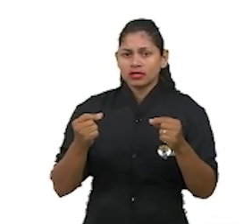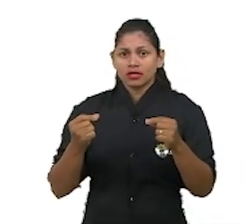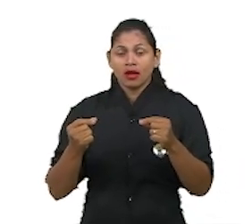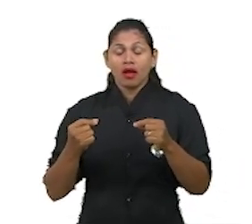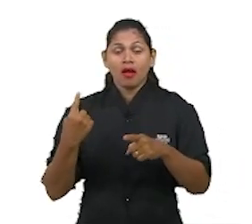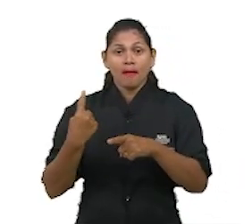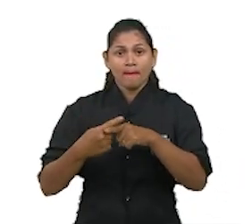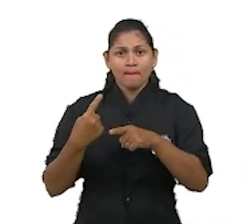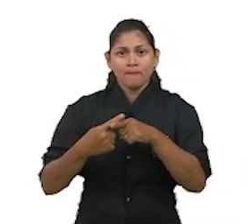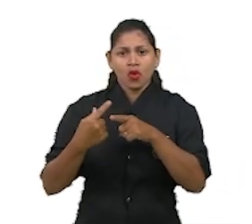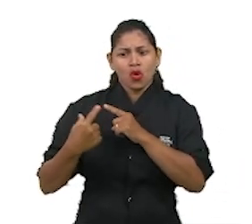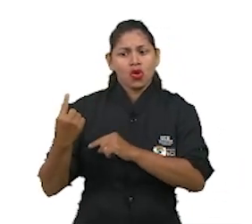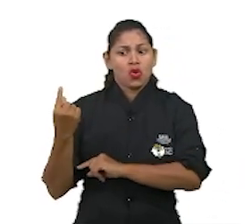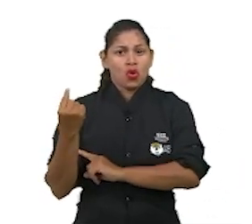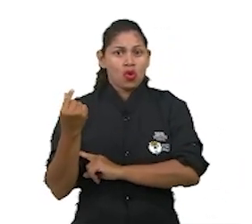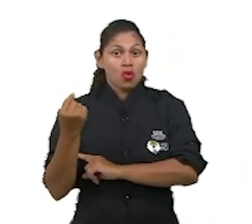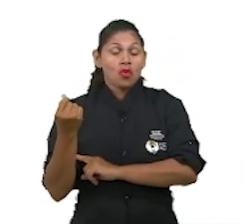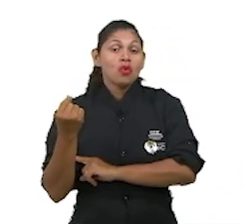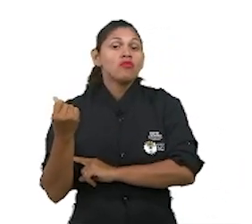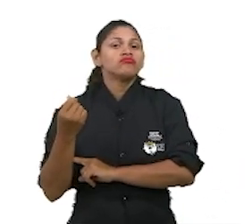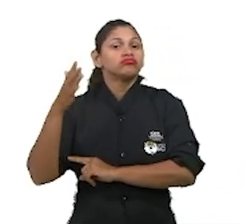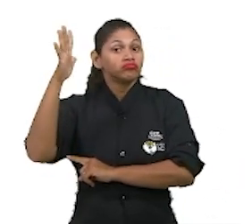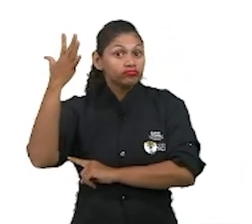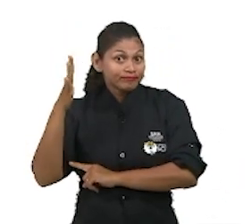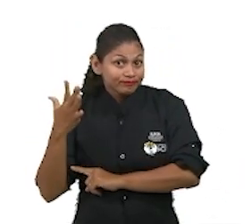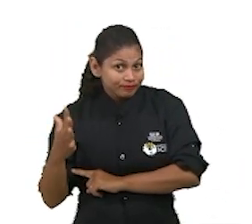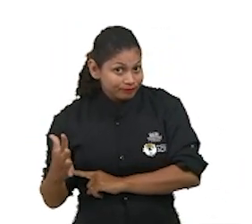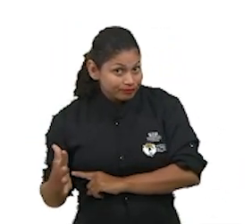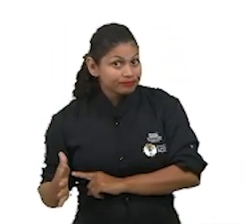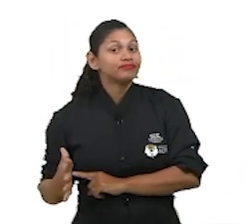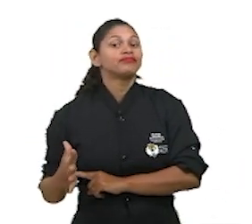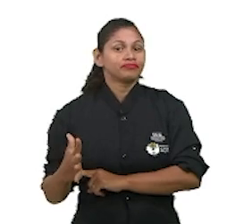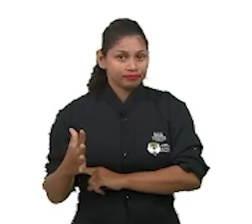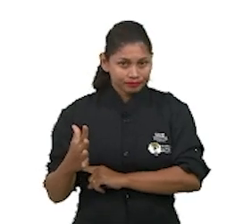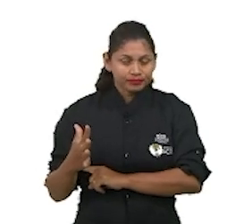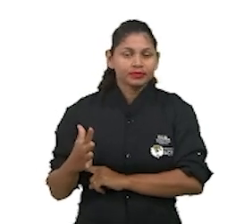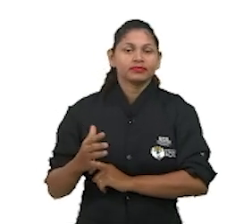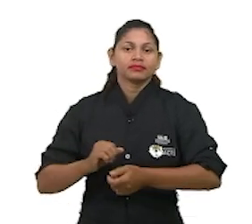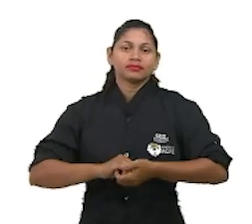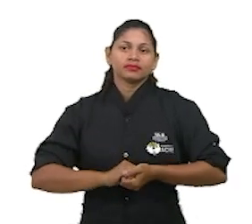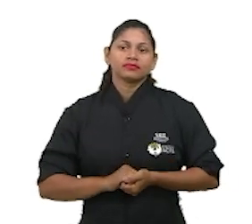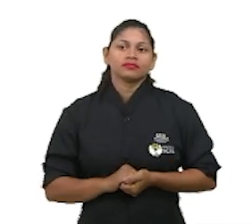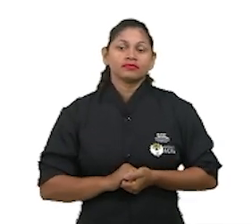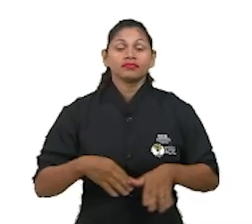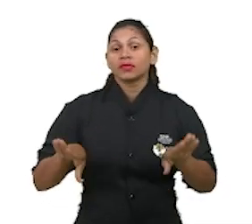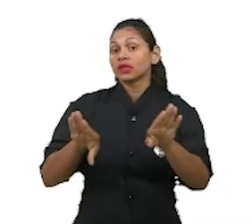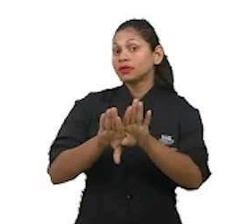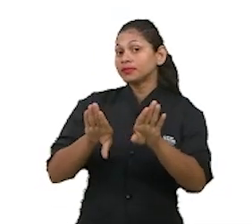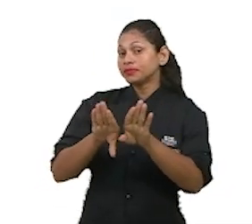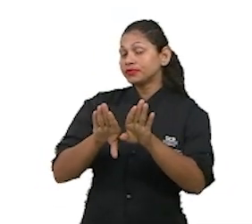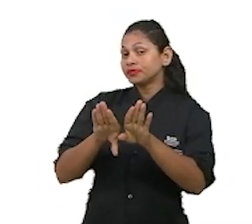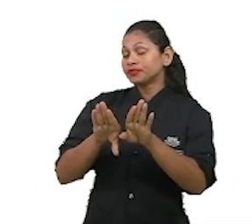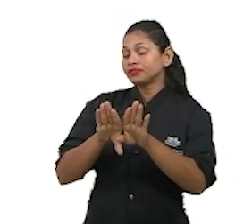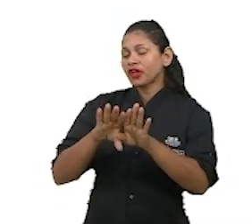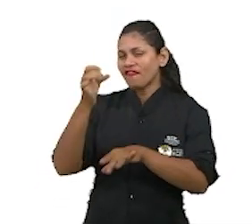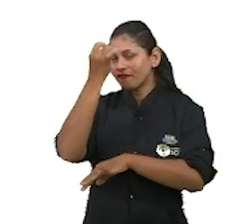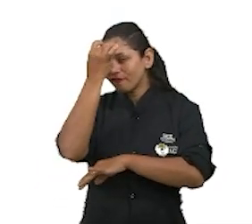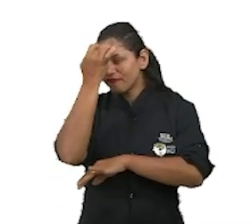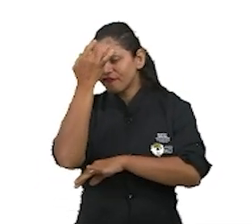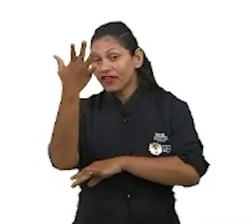preços. Geralmente você encontra preços bem abaixo do mercado nesses sites e também a